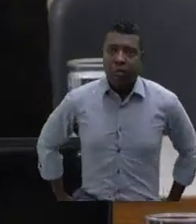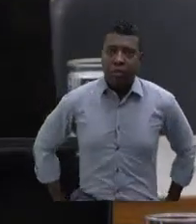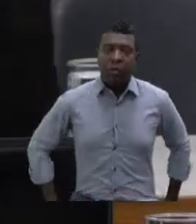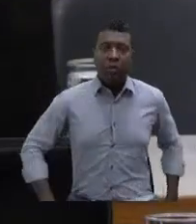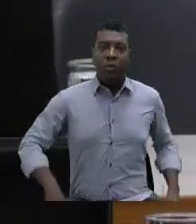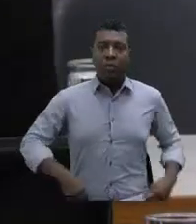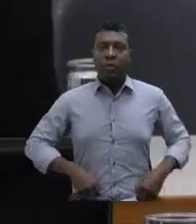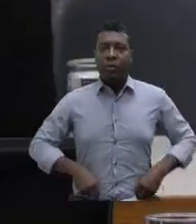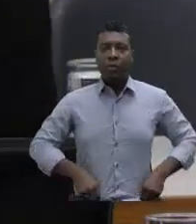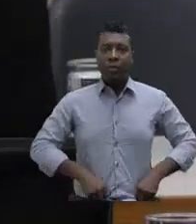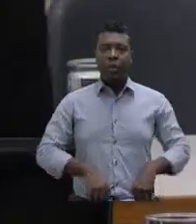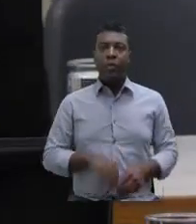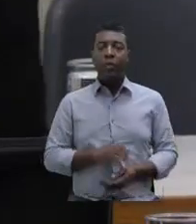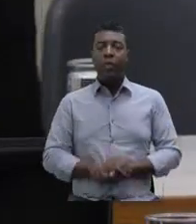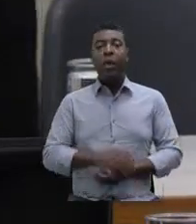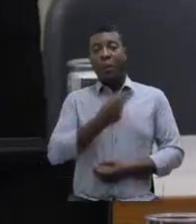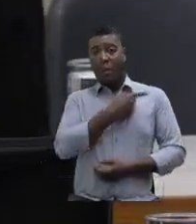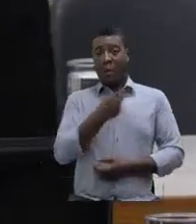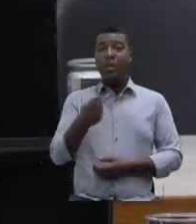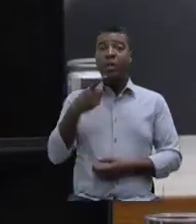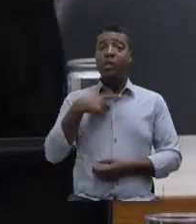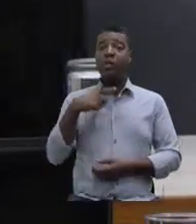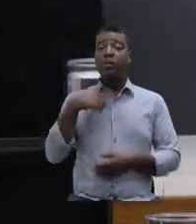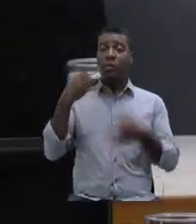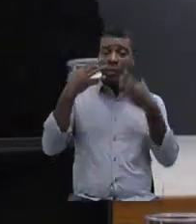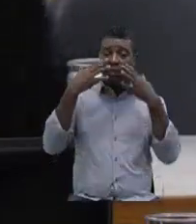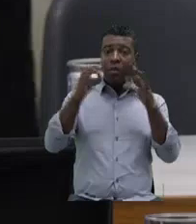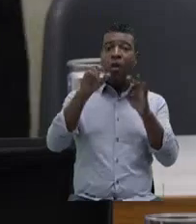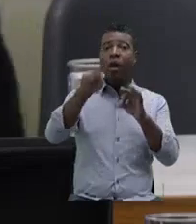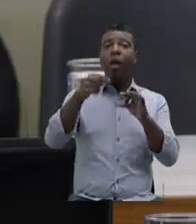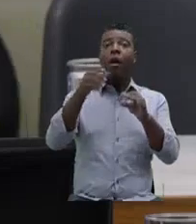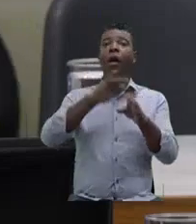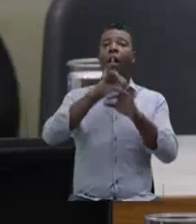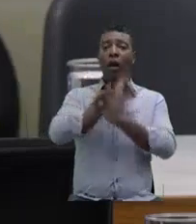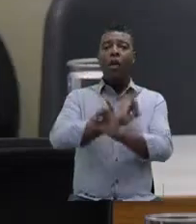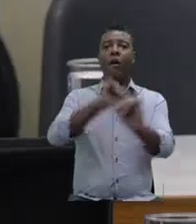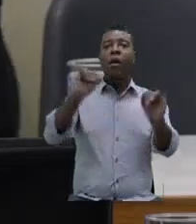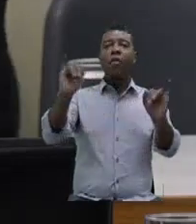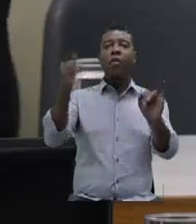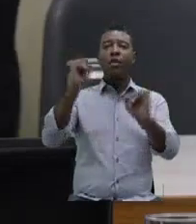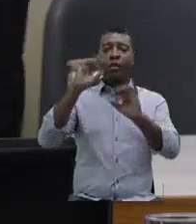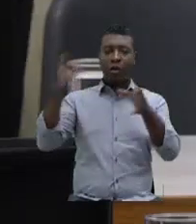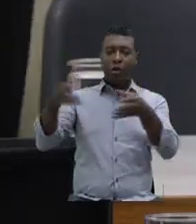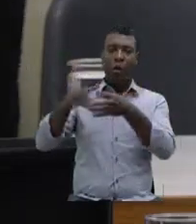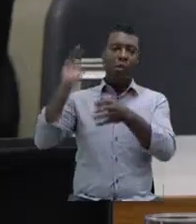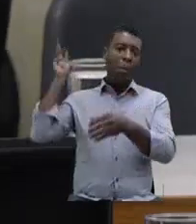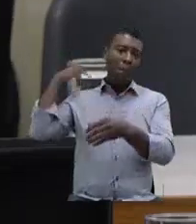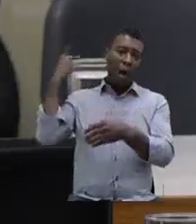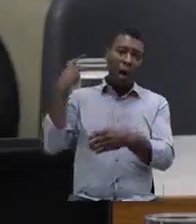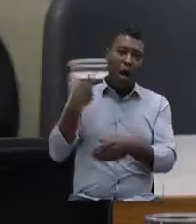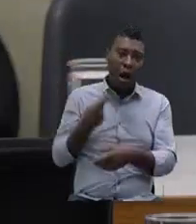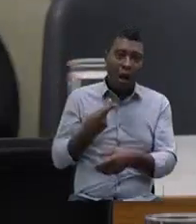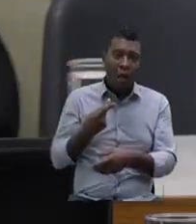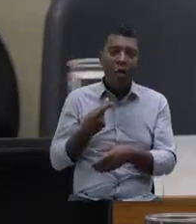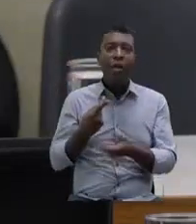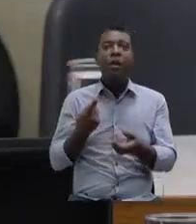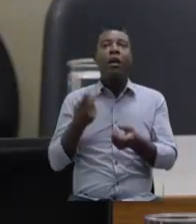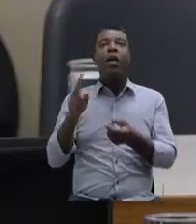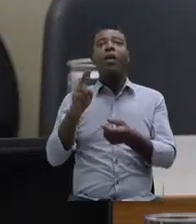A presidência, tendo em vista a organização do trabalho, comunica os parlamentares que os atos dessa reunião